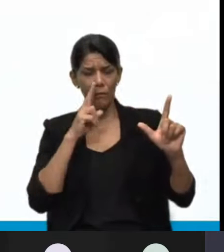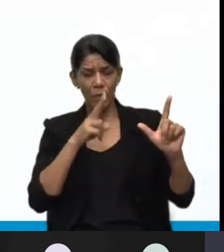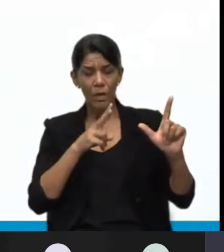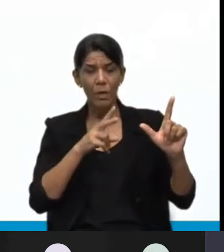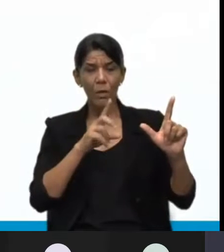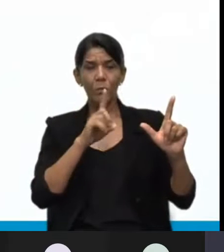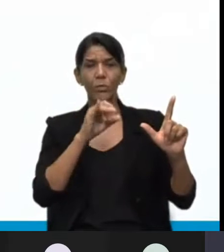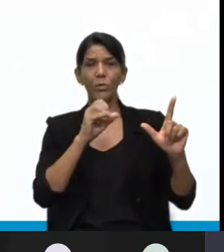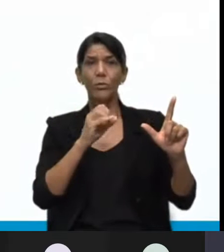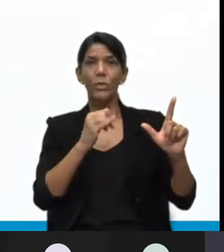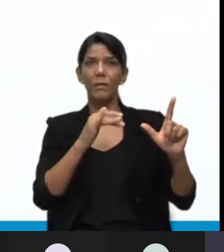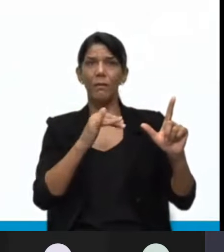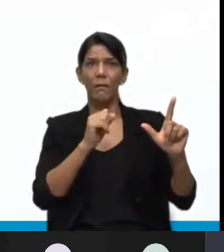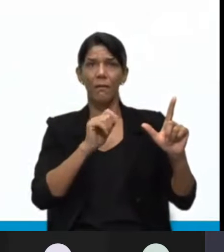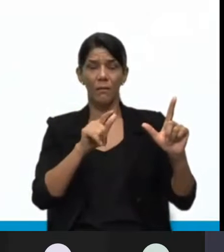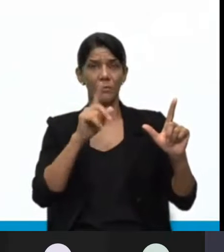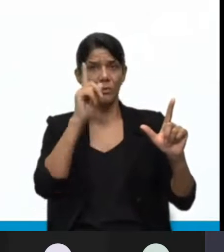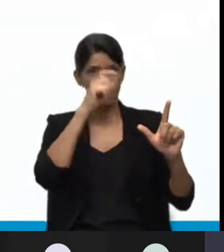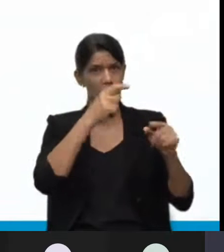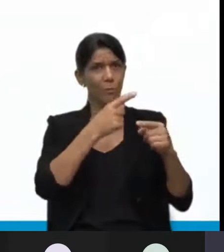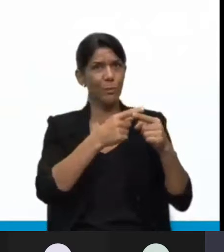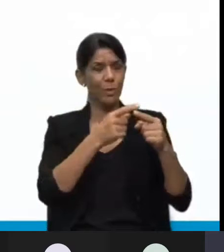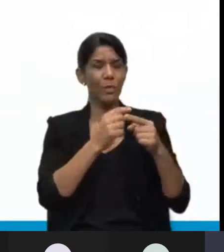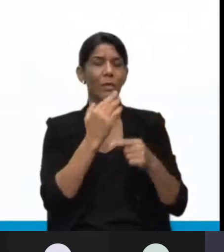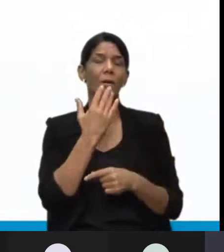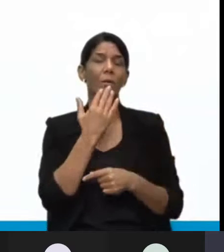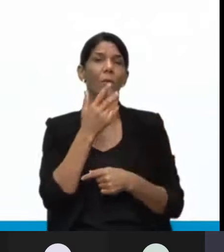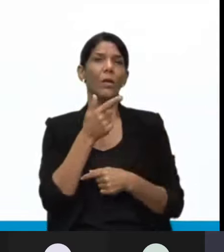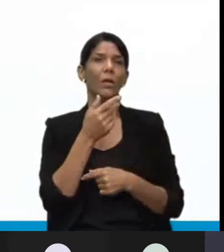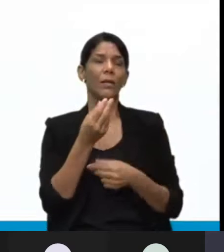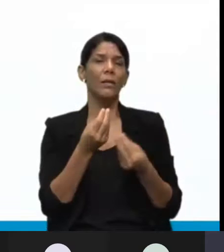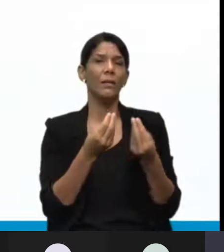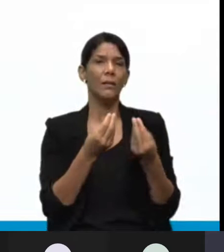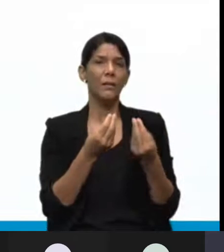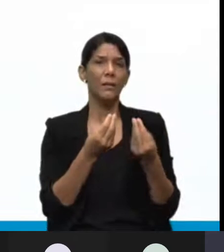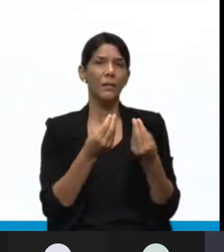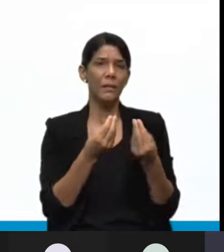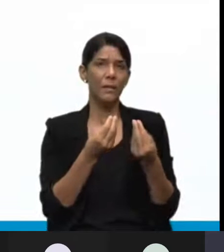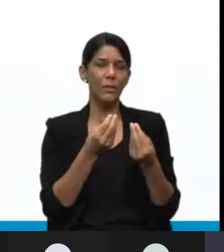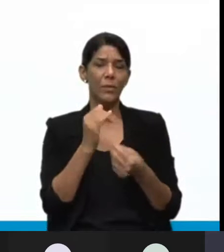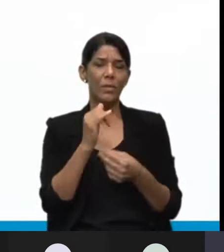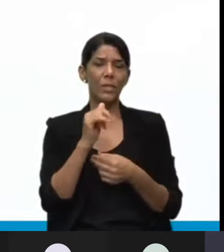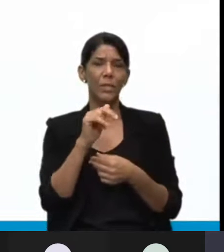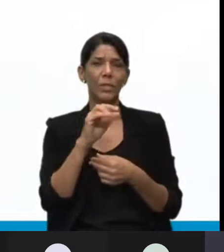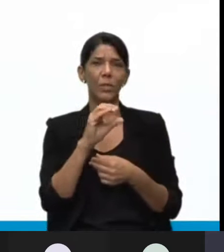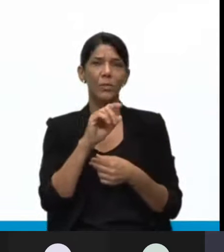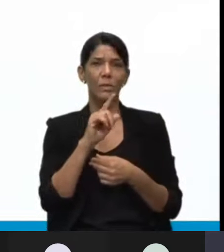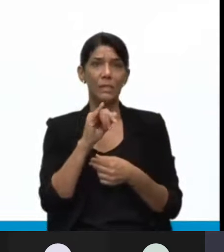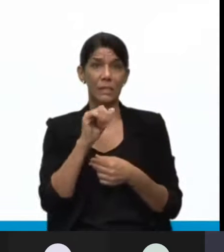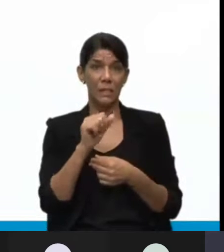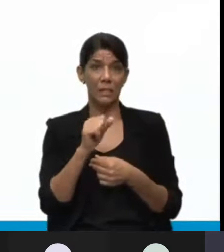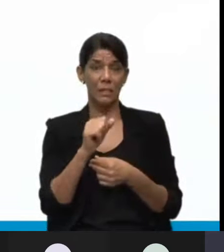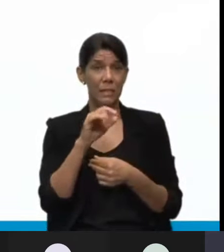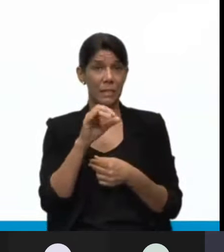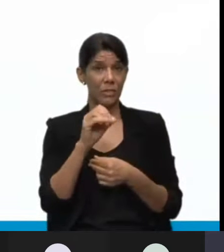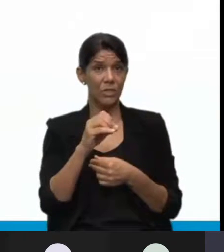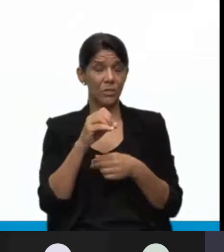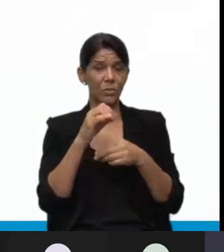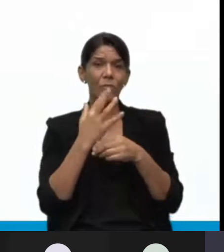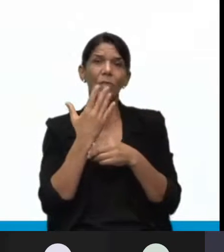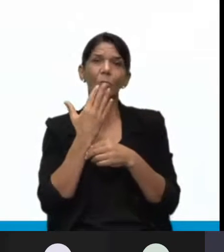nitidez, o disco intercalar? Porque a nossa coloração é com hematoxilina e eosina. E o disco intercalar, ele não